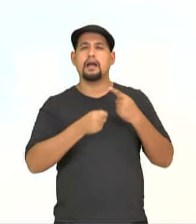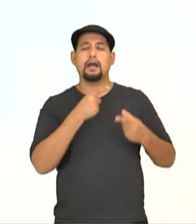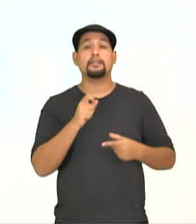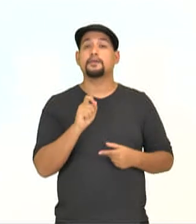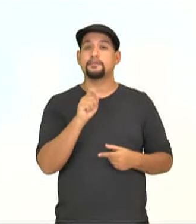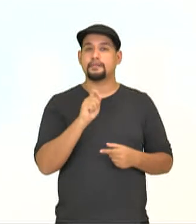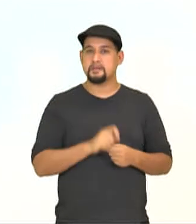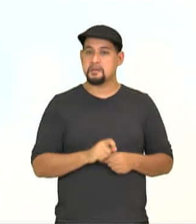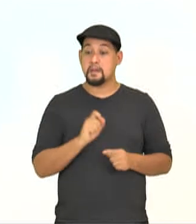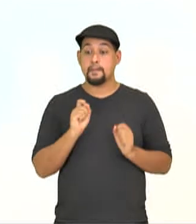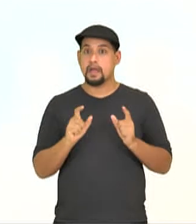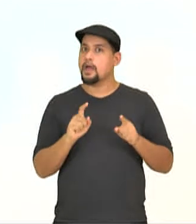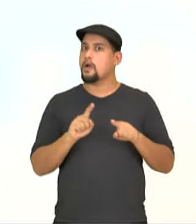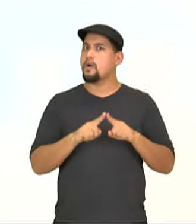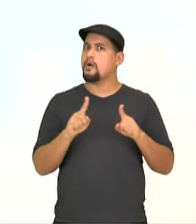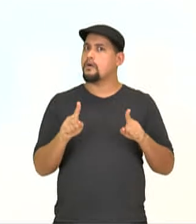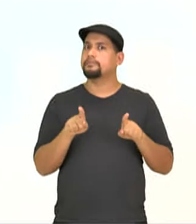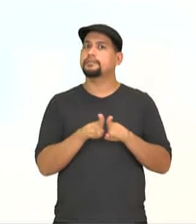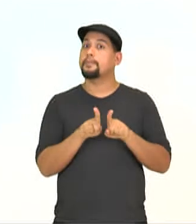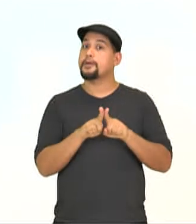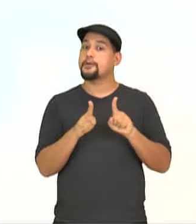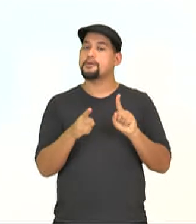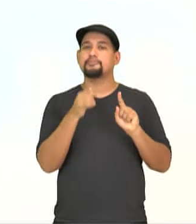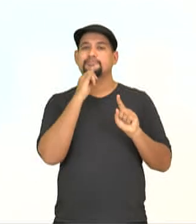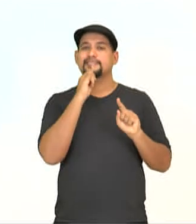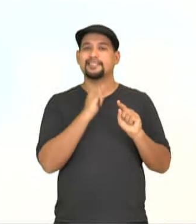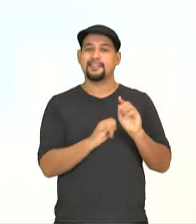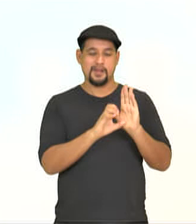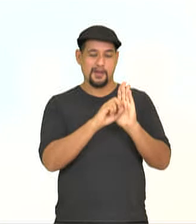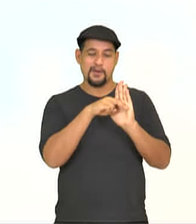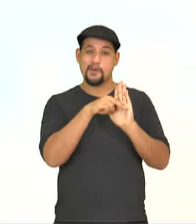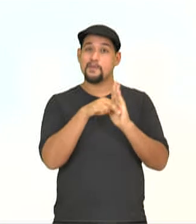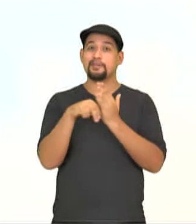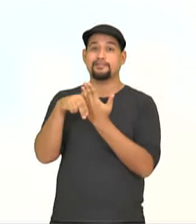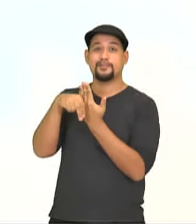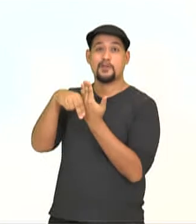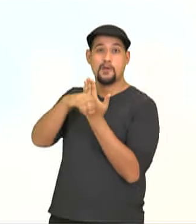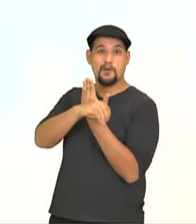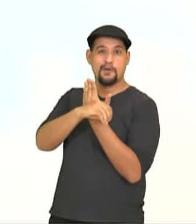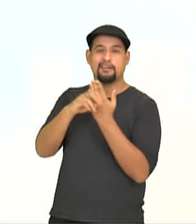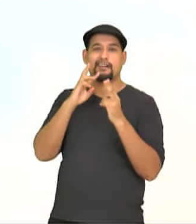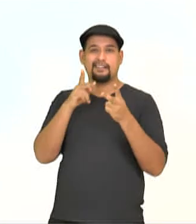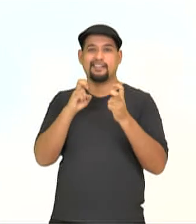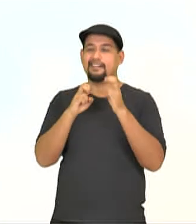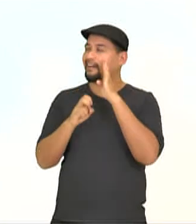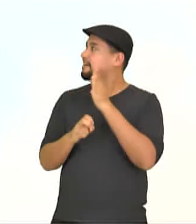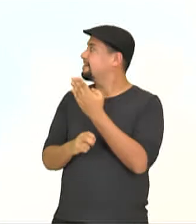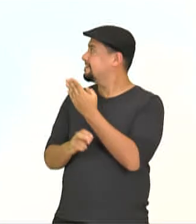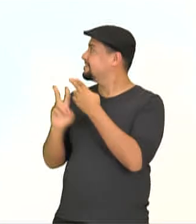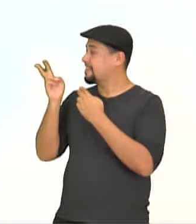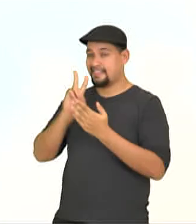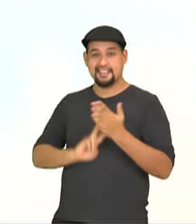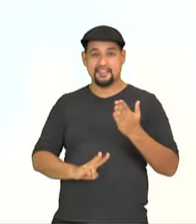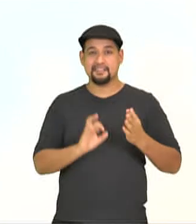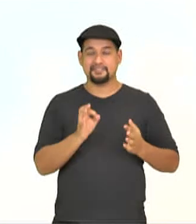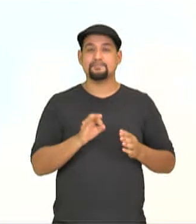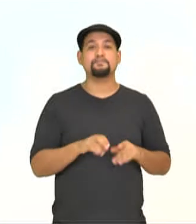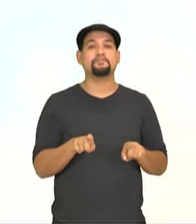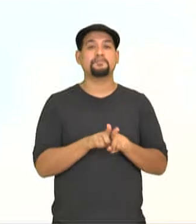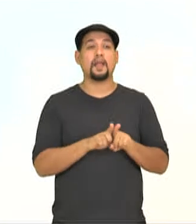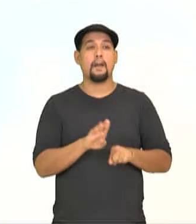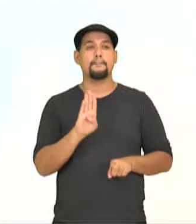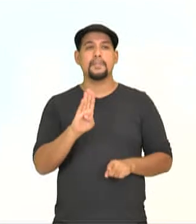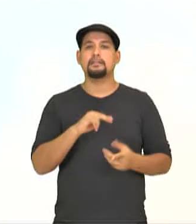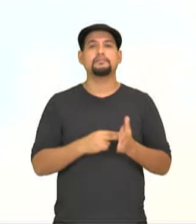palavra on, al revés, ao contrário, se queda no. Né? Nós observamos isso durante a leitura. E na questão